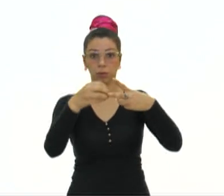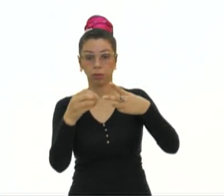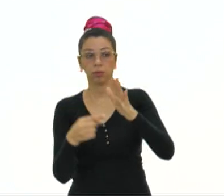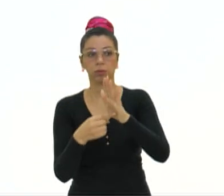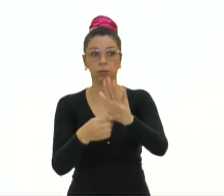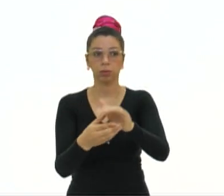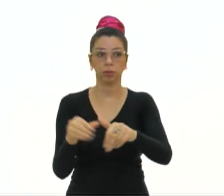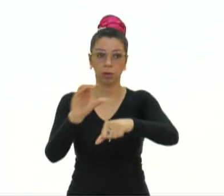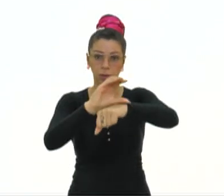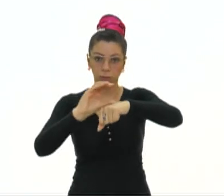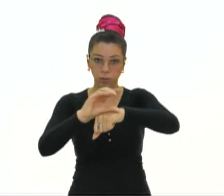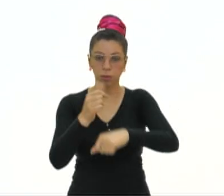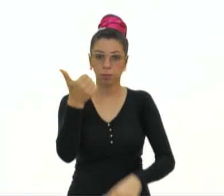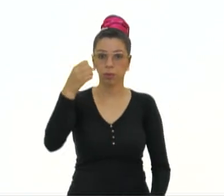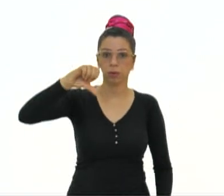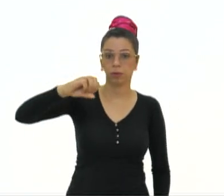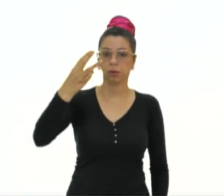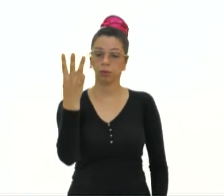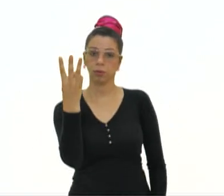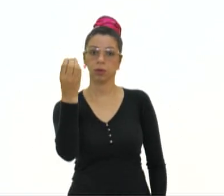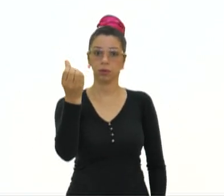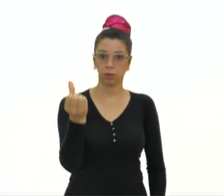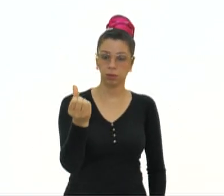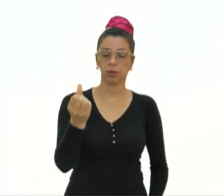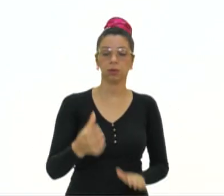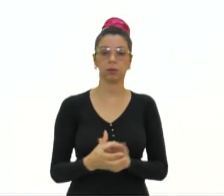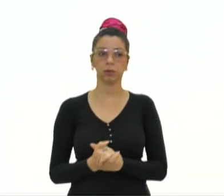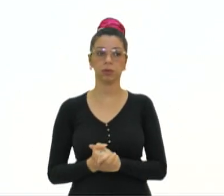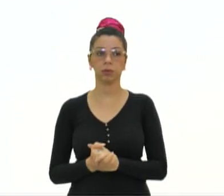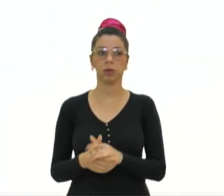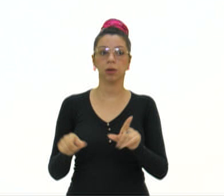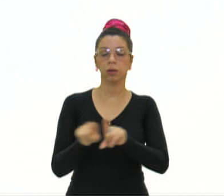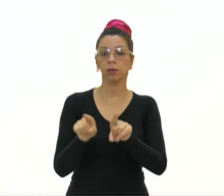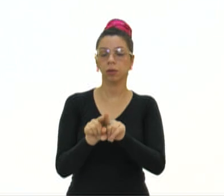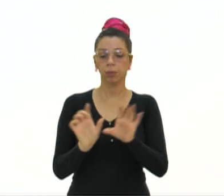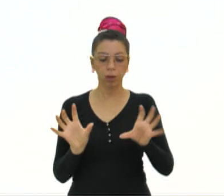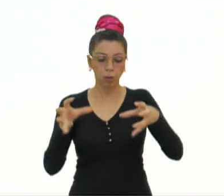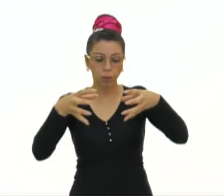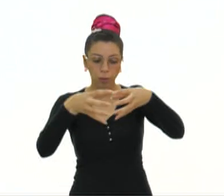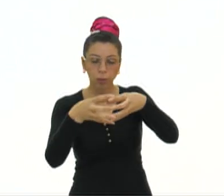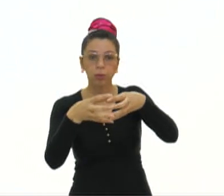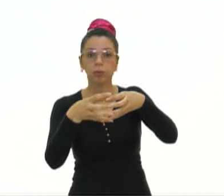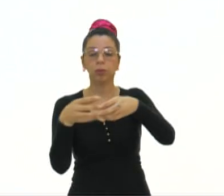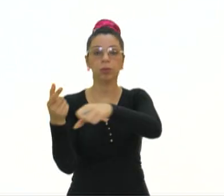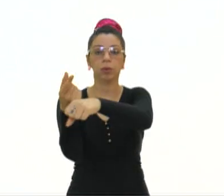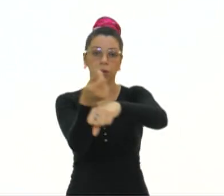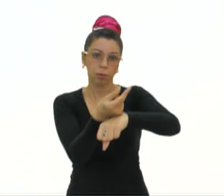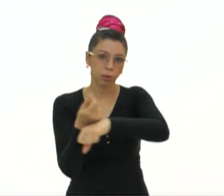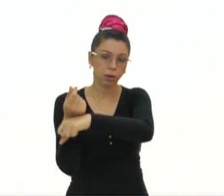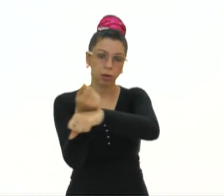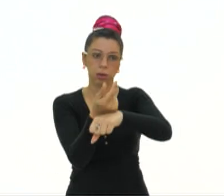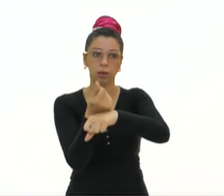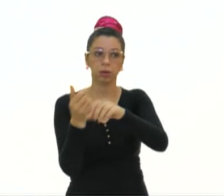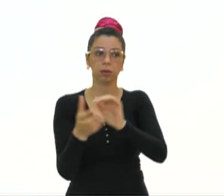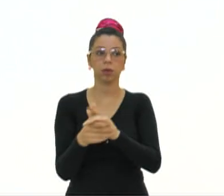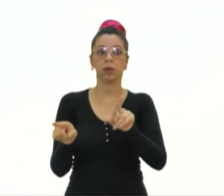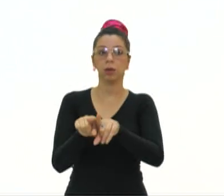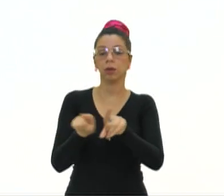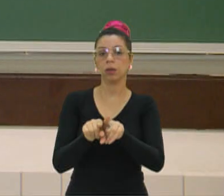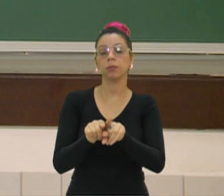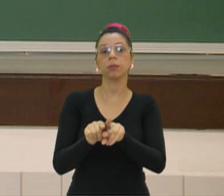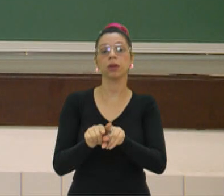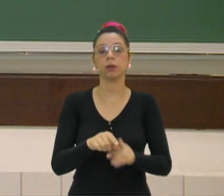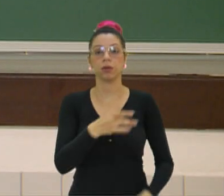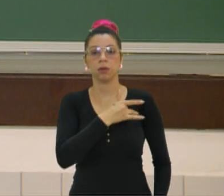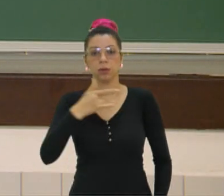de 1946, o alinhamento ao bloco capitalista e o Plano SAL-T, saúde, alimentação, transporte